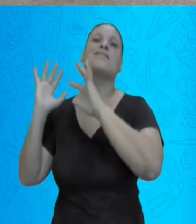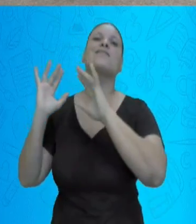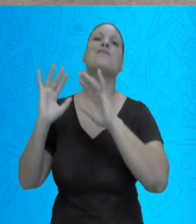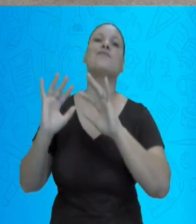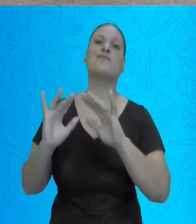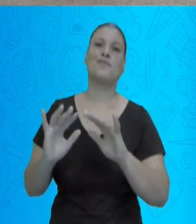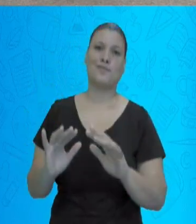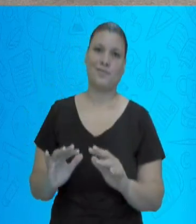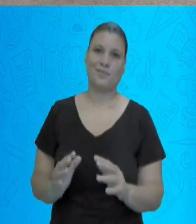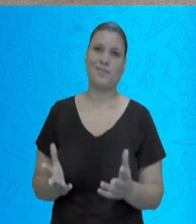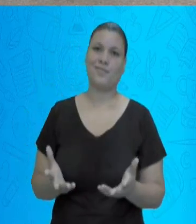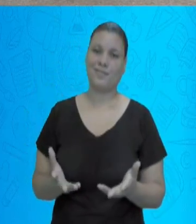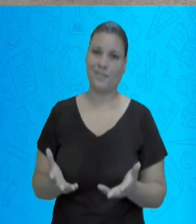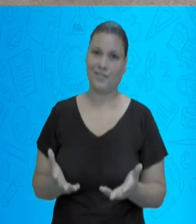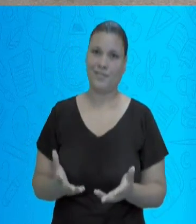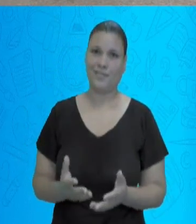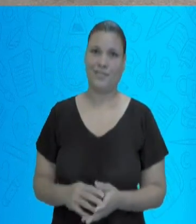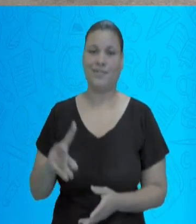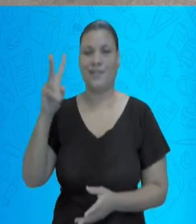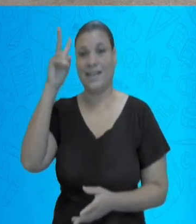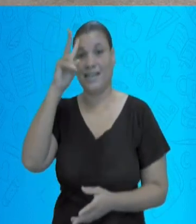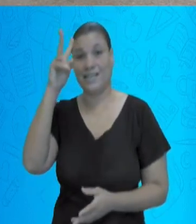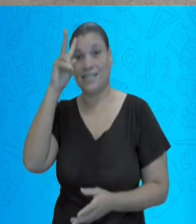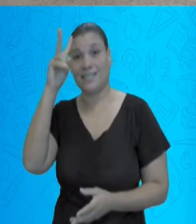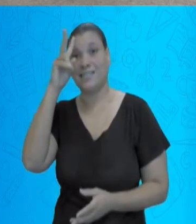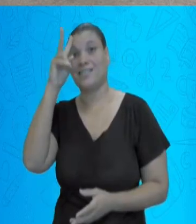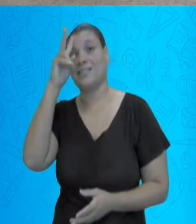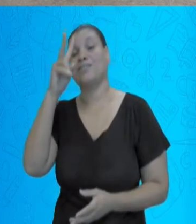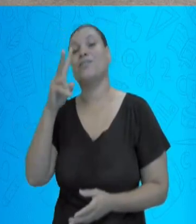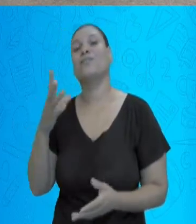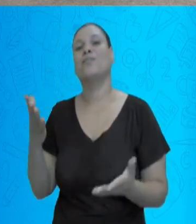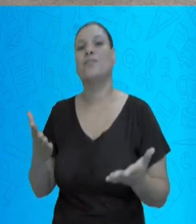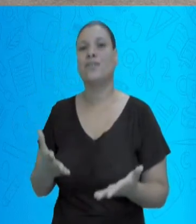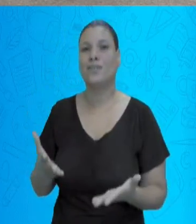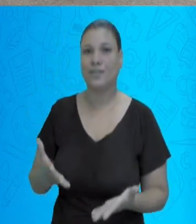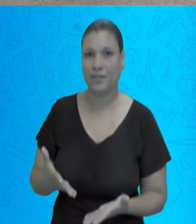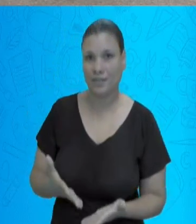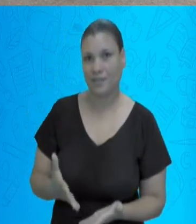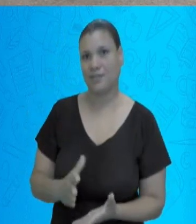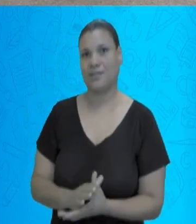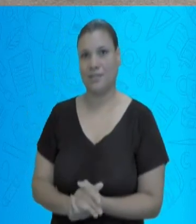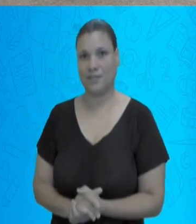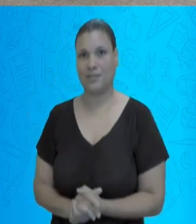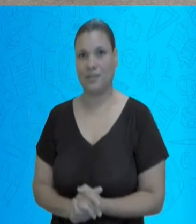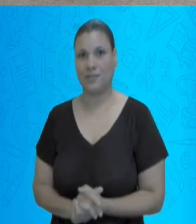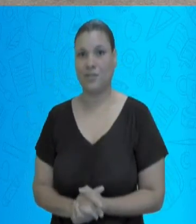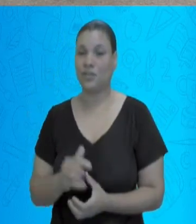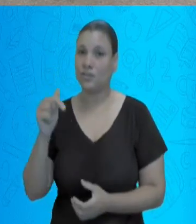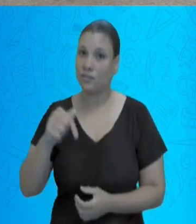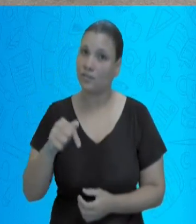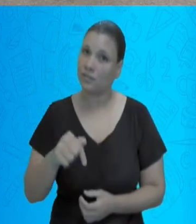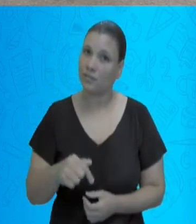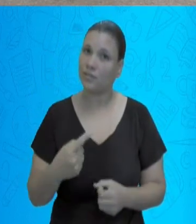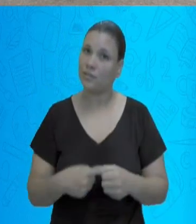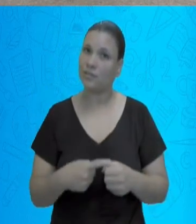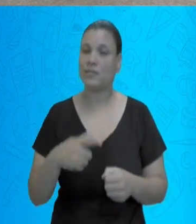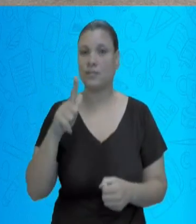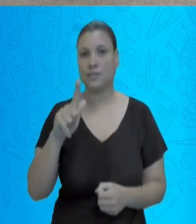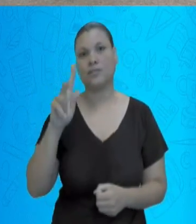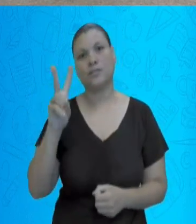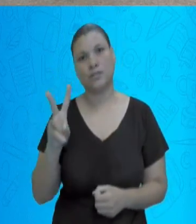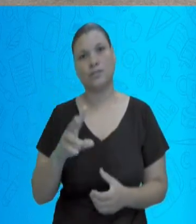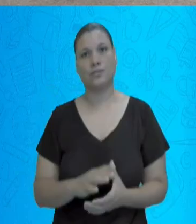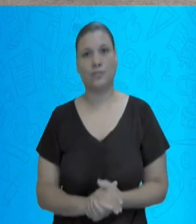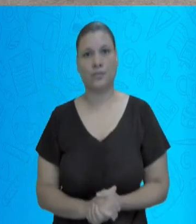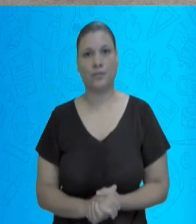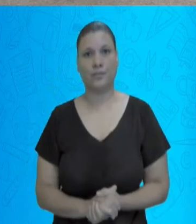coleção bem rica? E lá a gente consegue observar várias situações que foram doadas para o nosso museu por